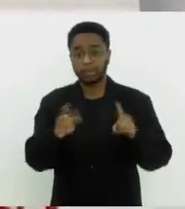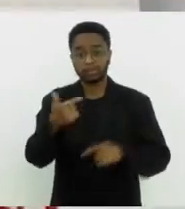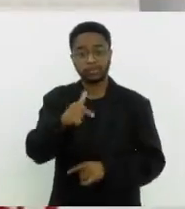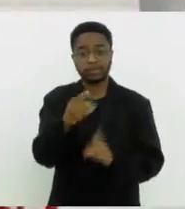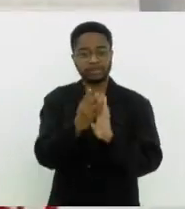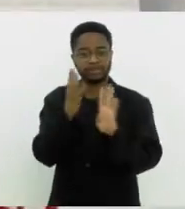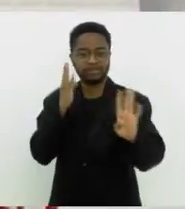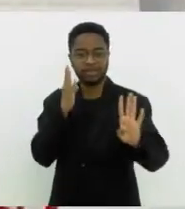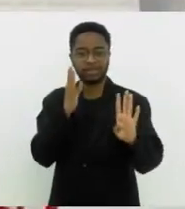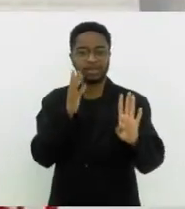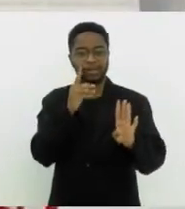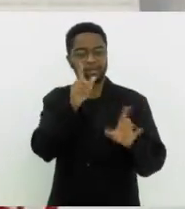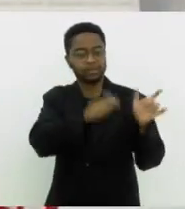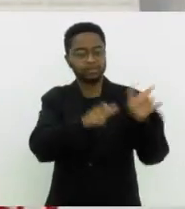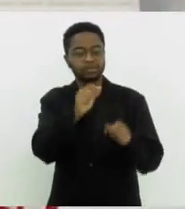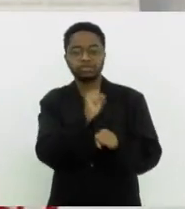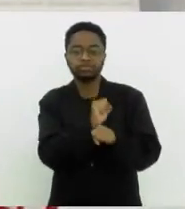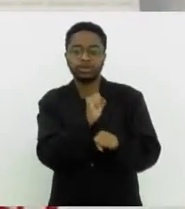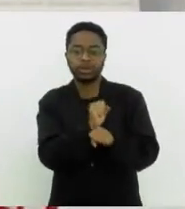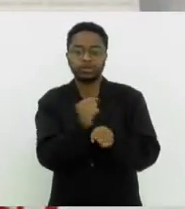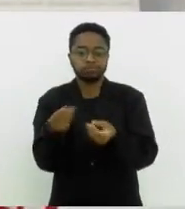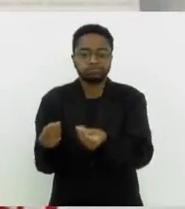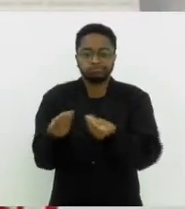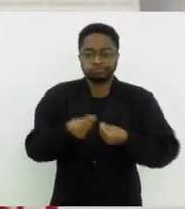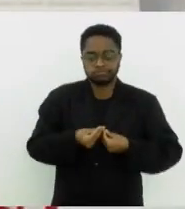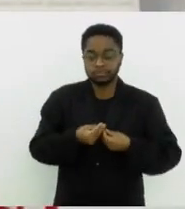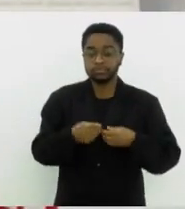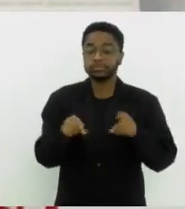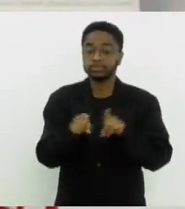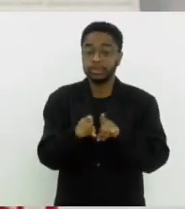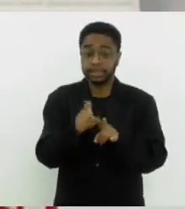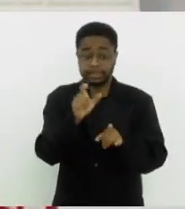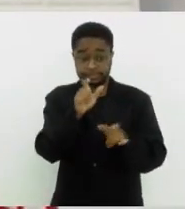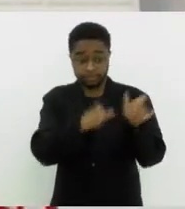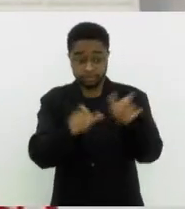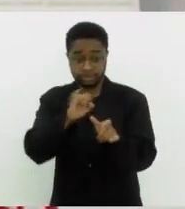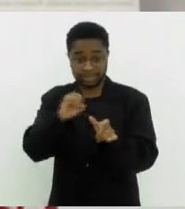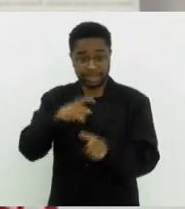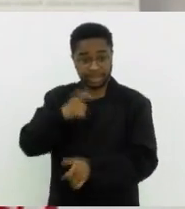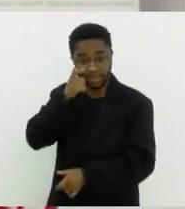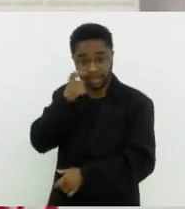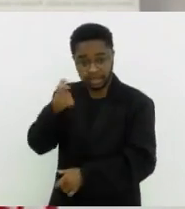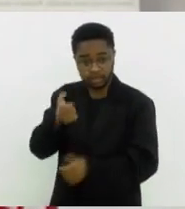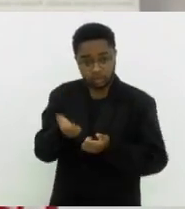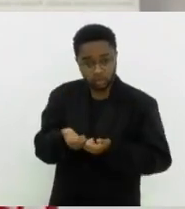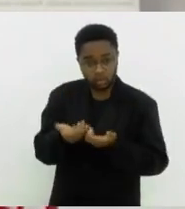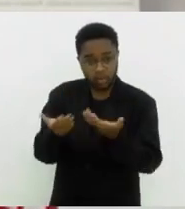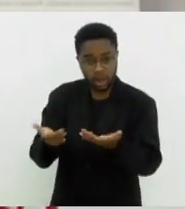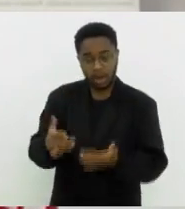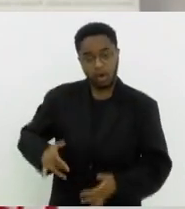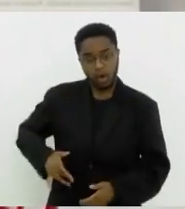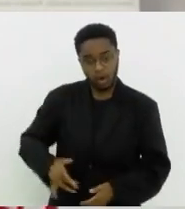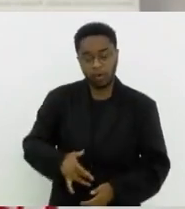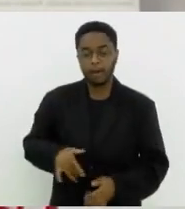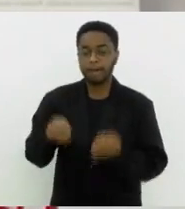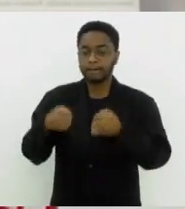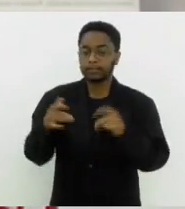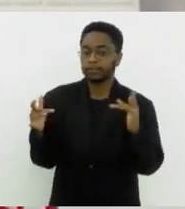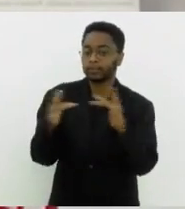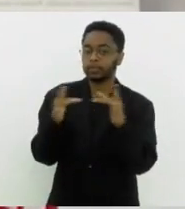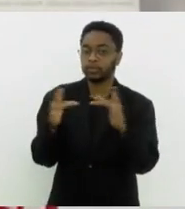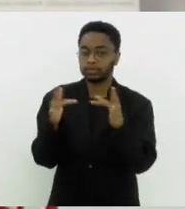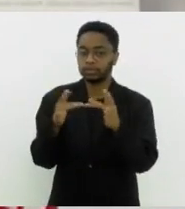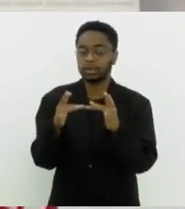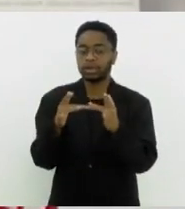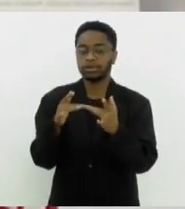O interessado em fazer esta autorização de doação de órgãos deverá entrar em contato com o